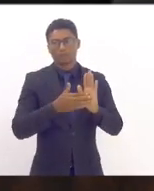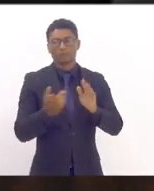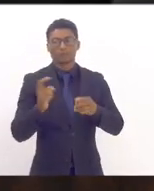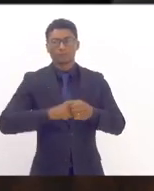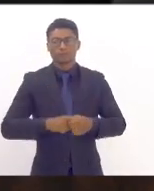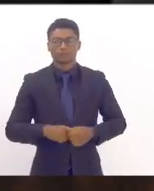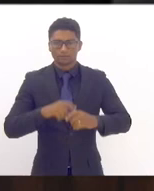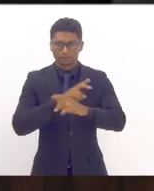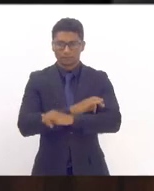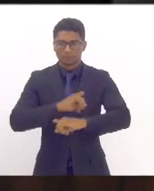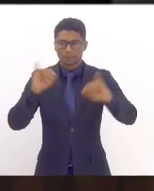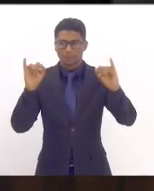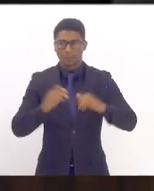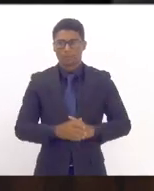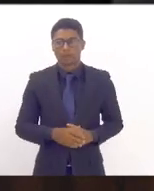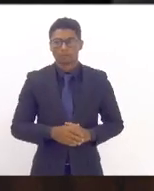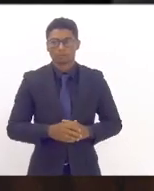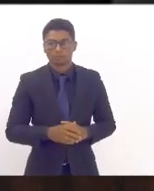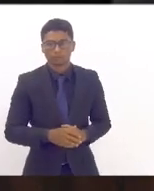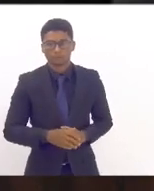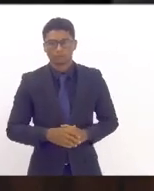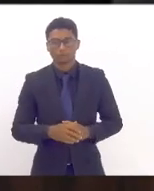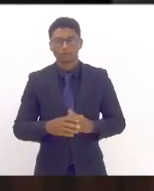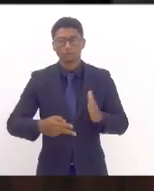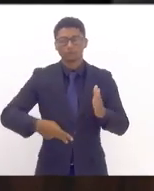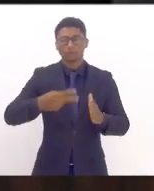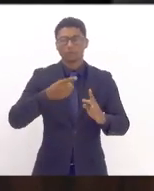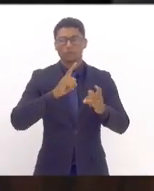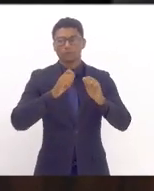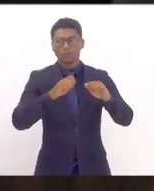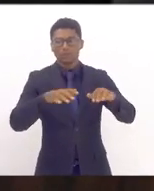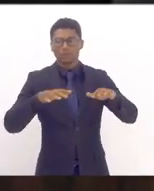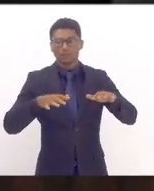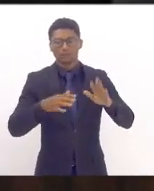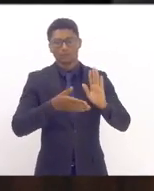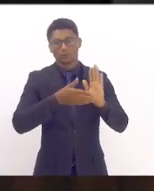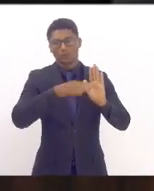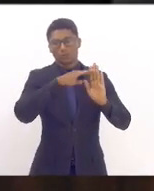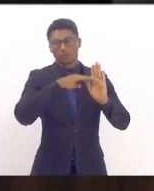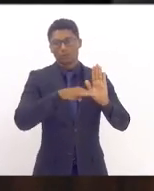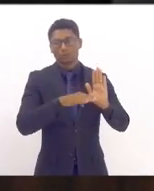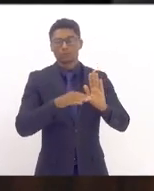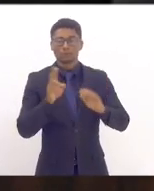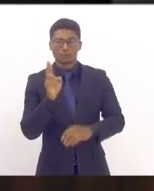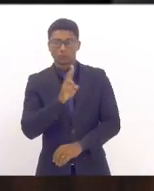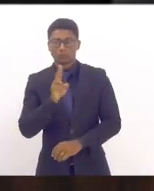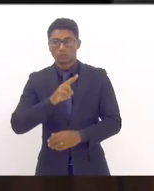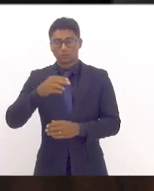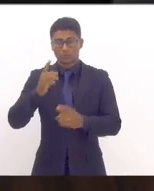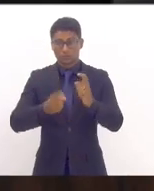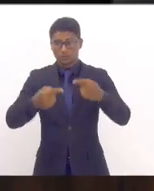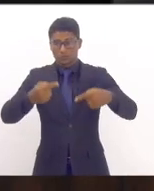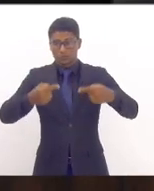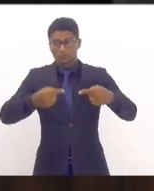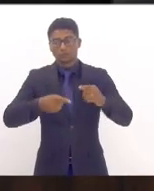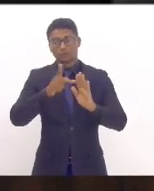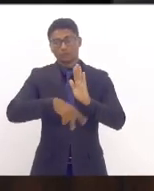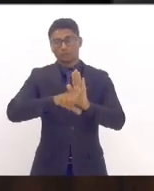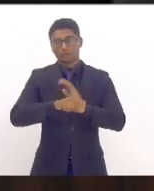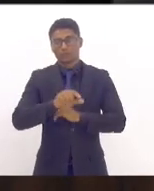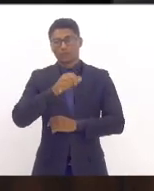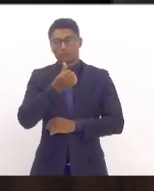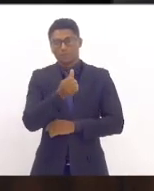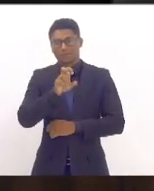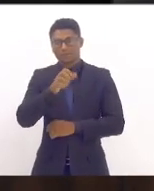anuncio ordem do dia da segunda sessão extraordinária regime de urgência discussão única projeto de lei 65 20